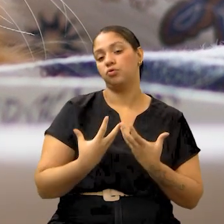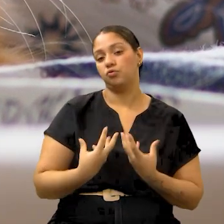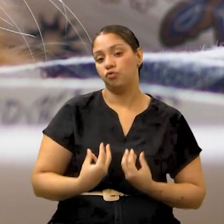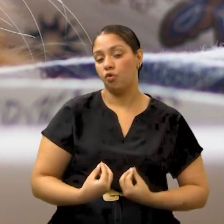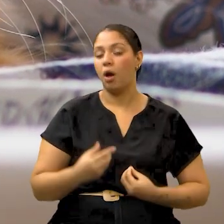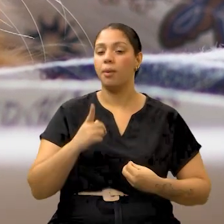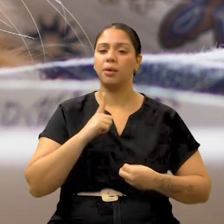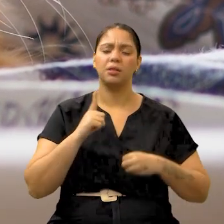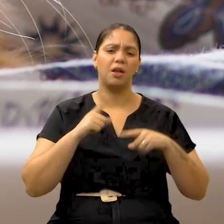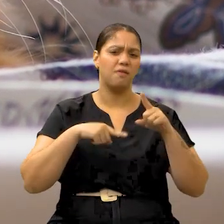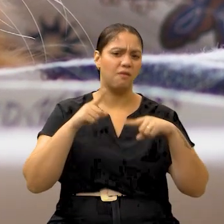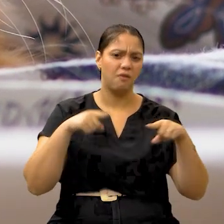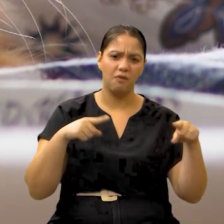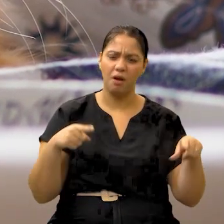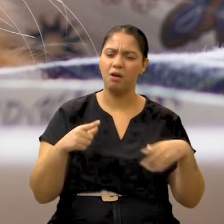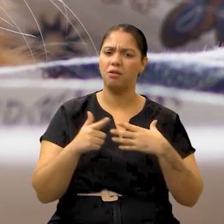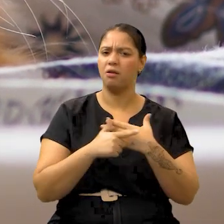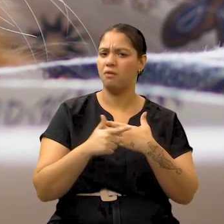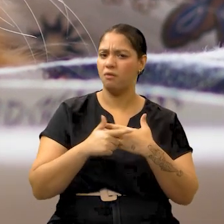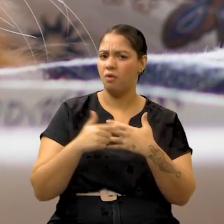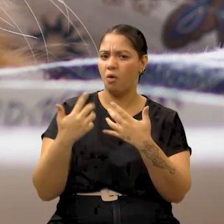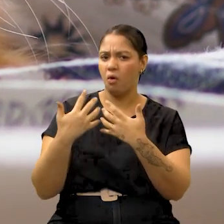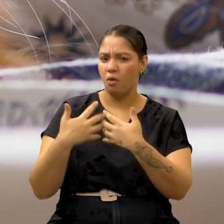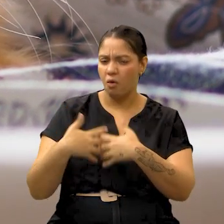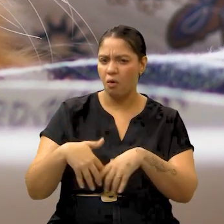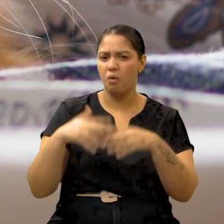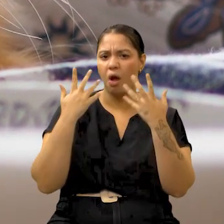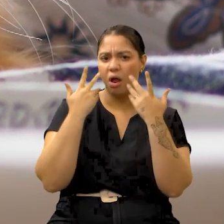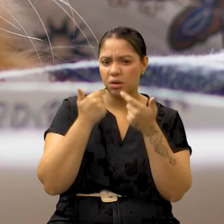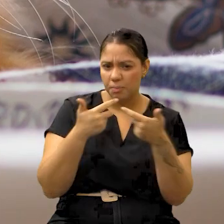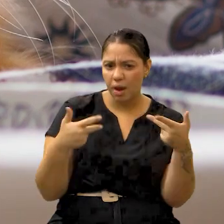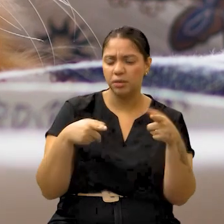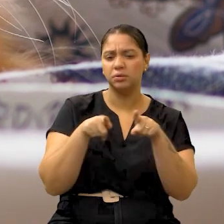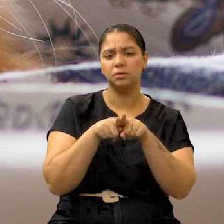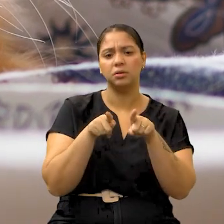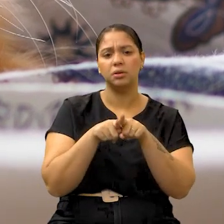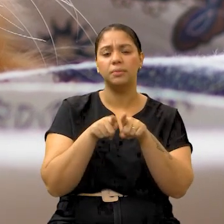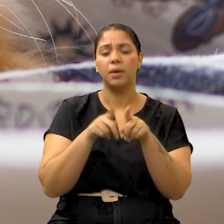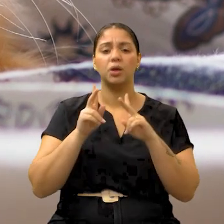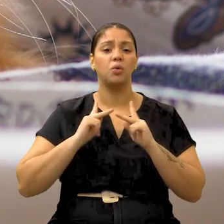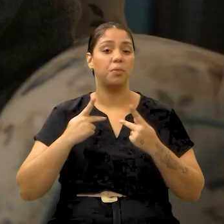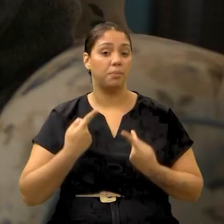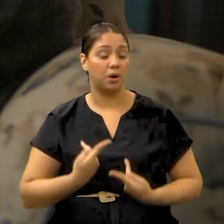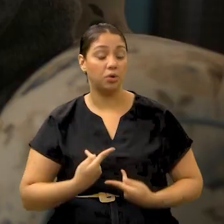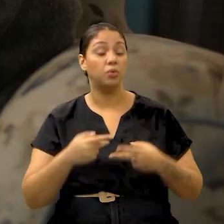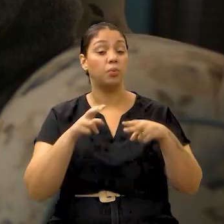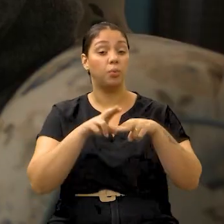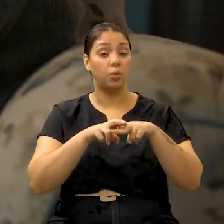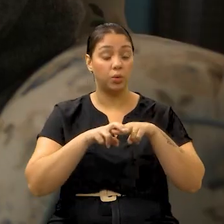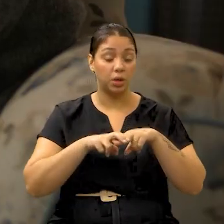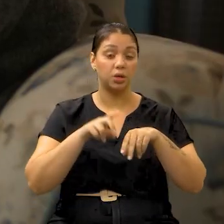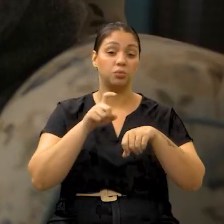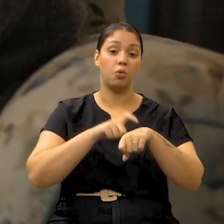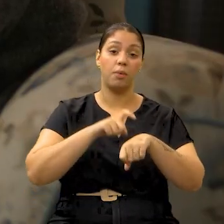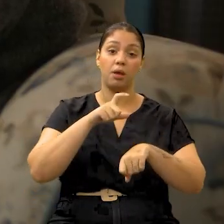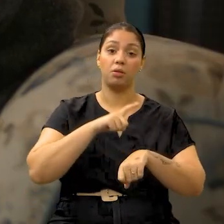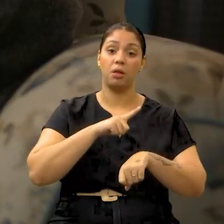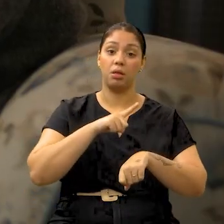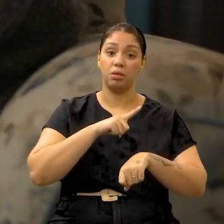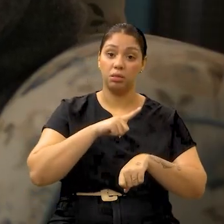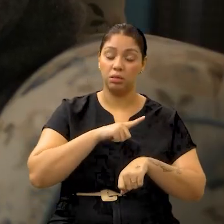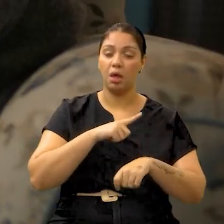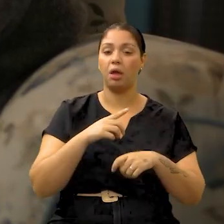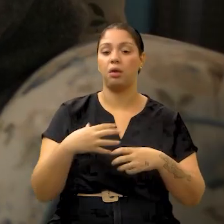de várias funções no organismo, nos animais e também nos seres humanos. Por isso que quando o animal tem uma